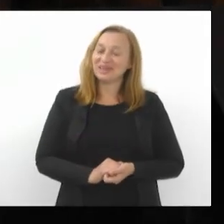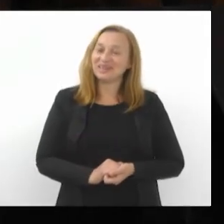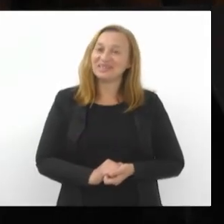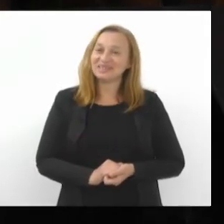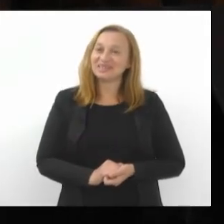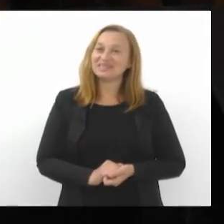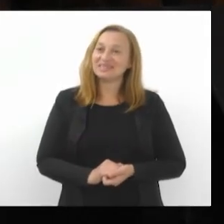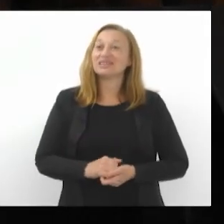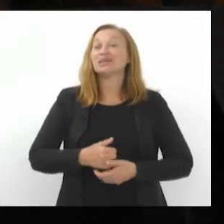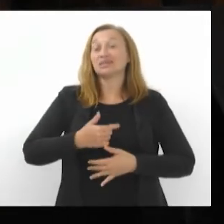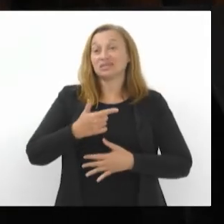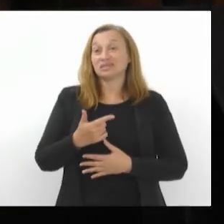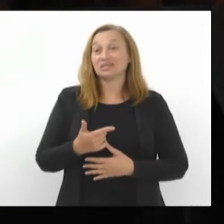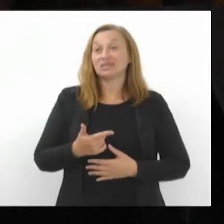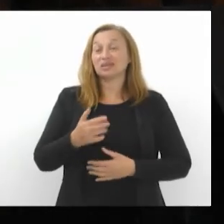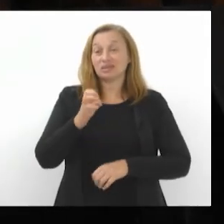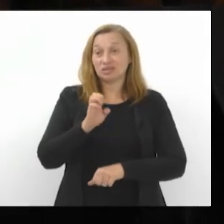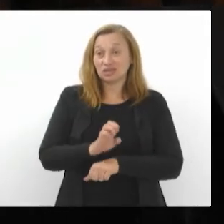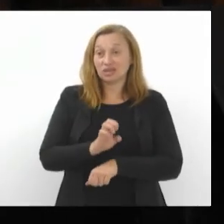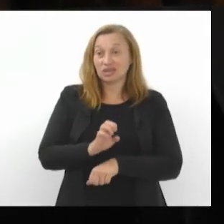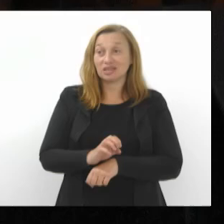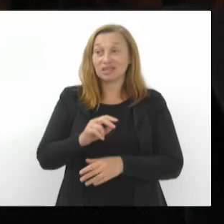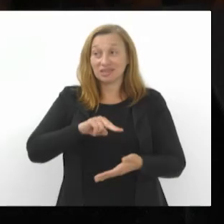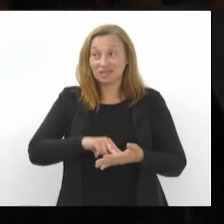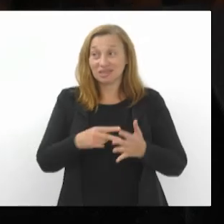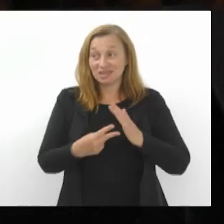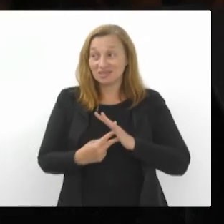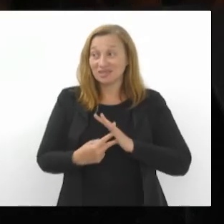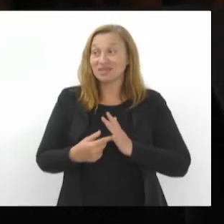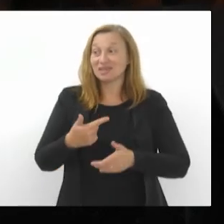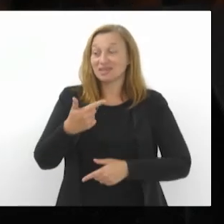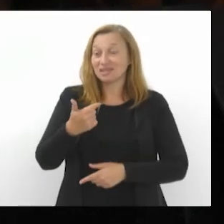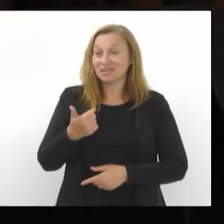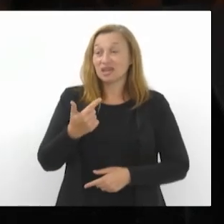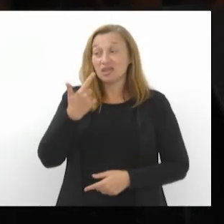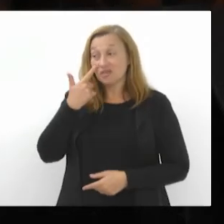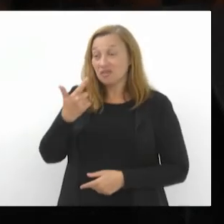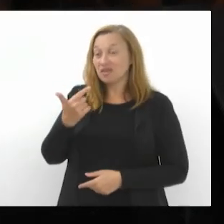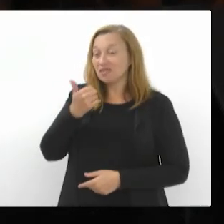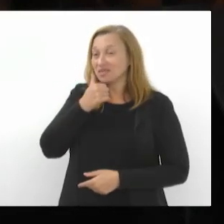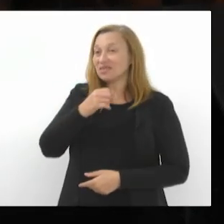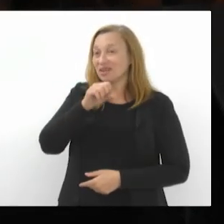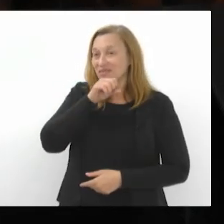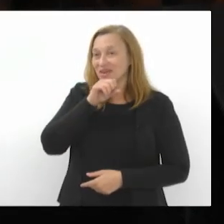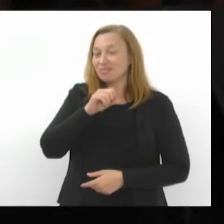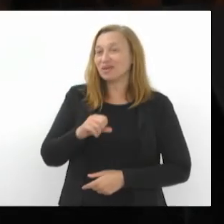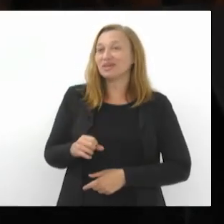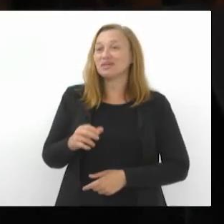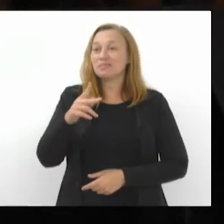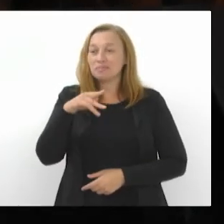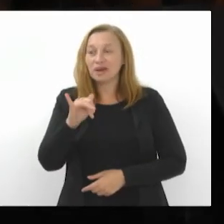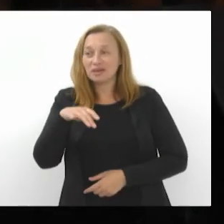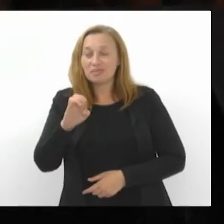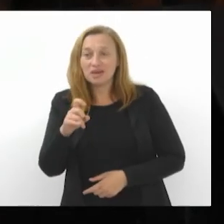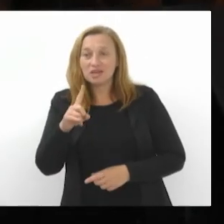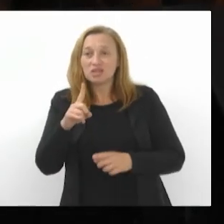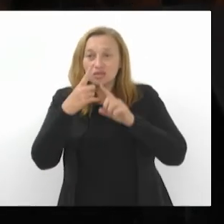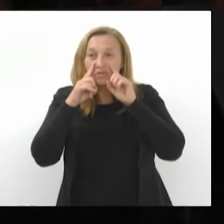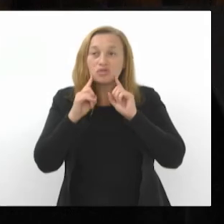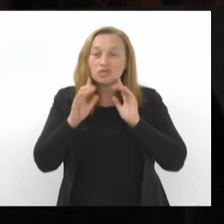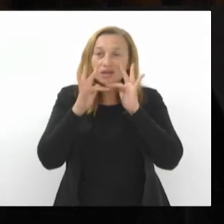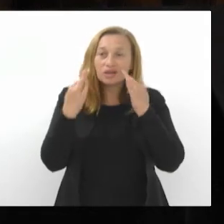do Estado. É isso que significa, porque a gente vê mães, pais chorando, a gente vê famílias